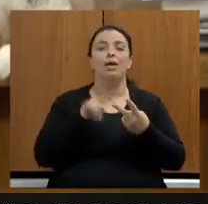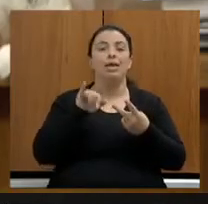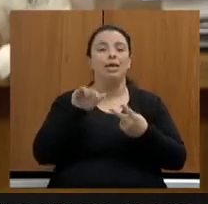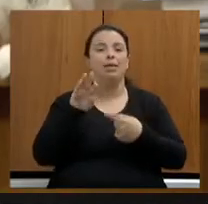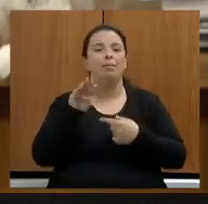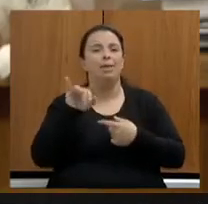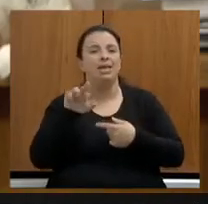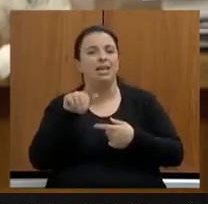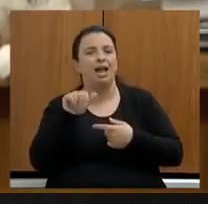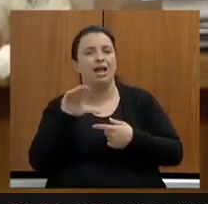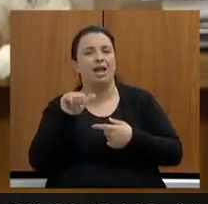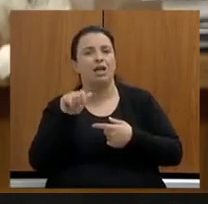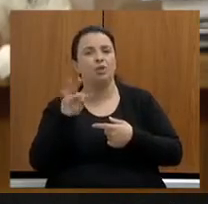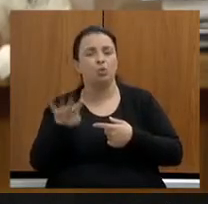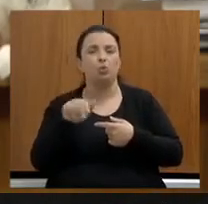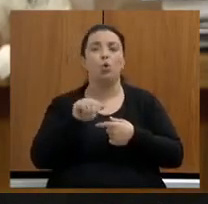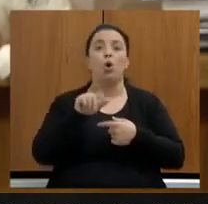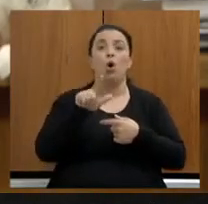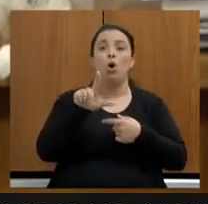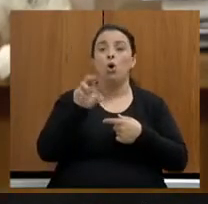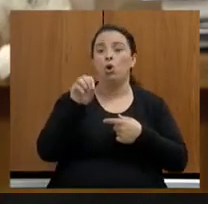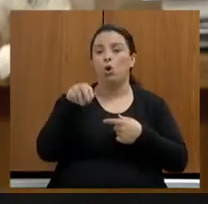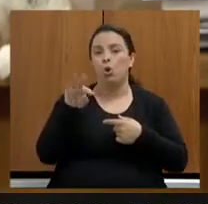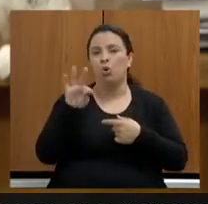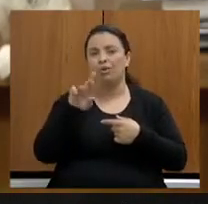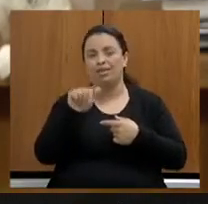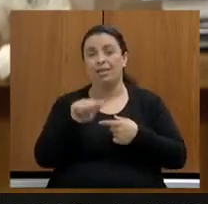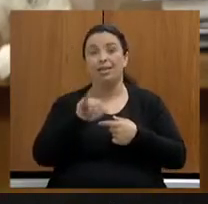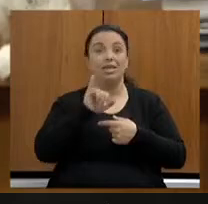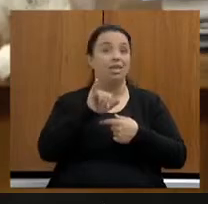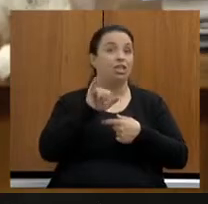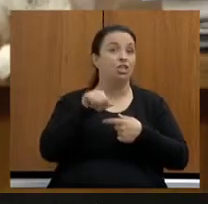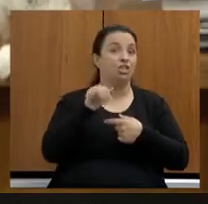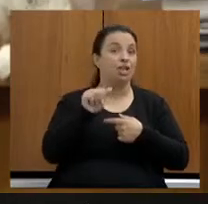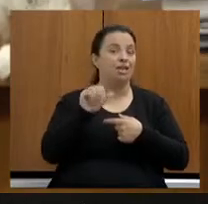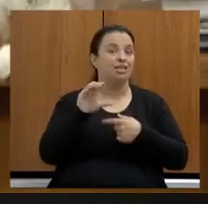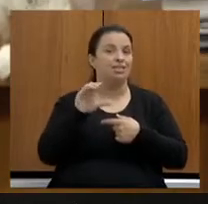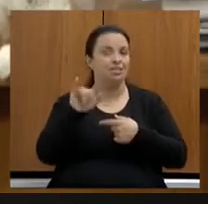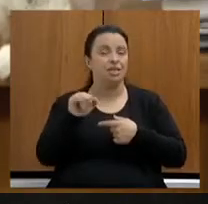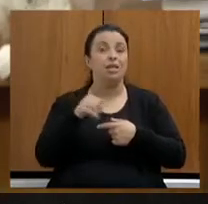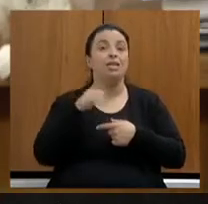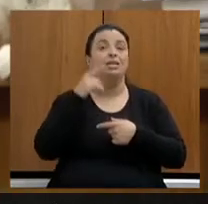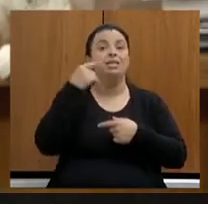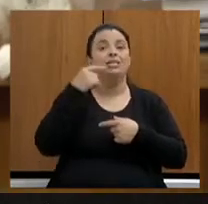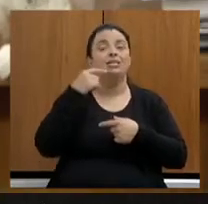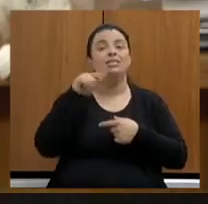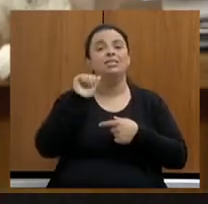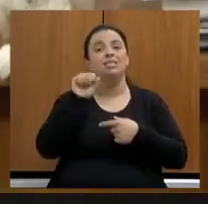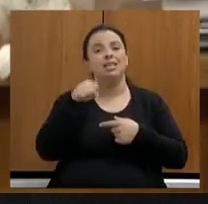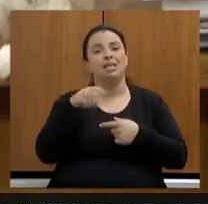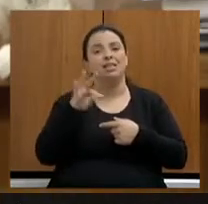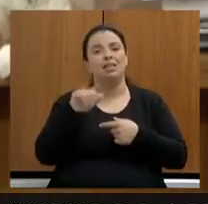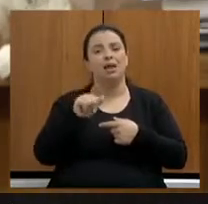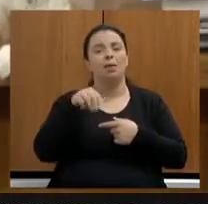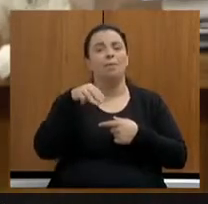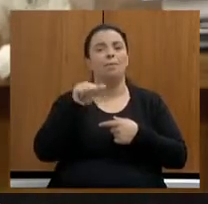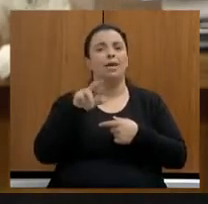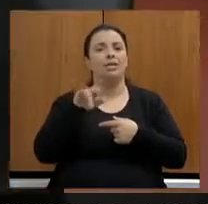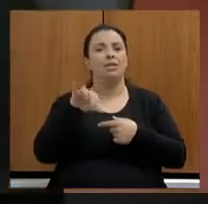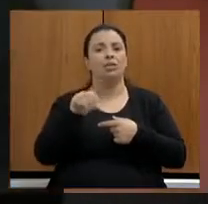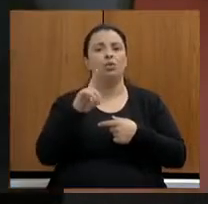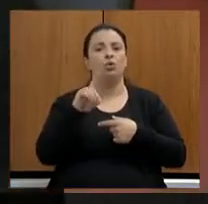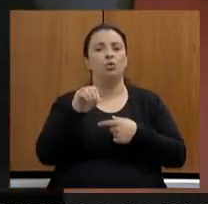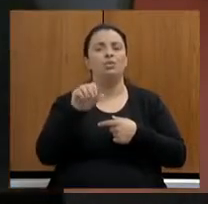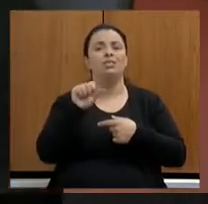Lontra e já se Santa Maria do Salto Divisa Nova Jampruca obrigada